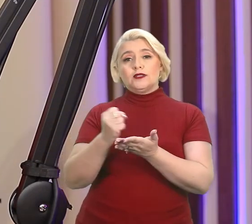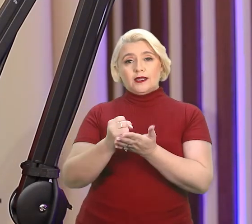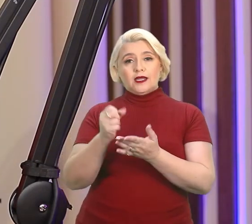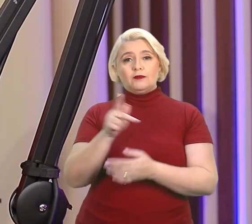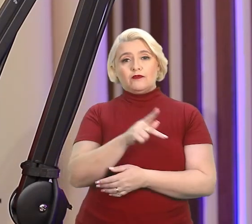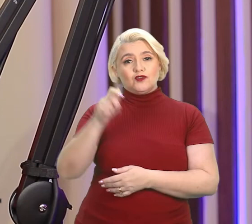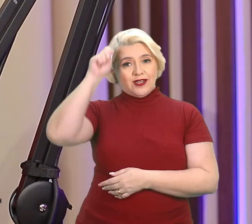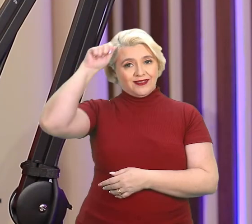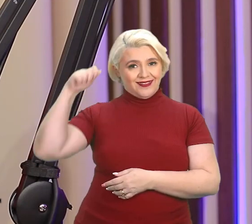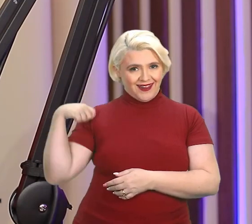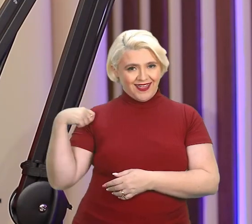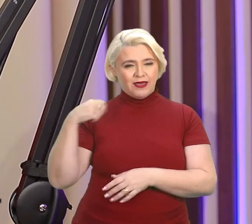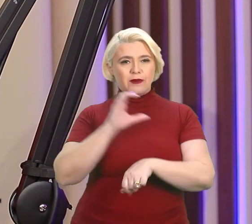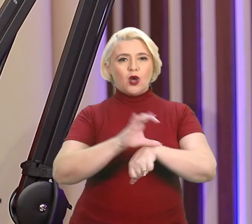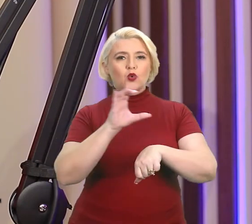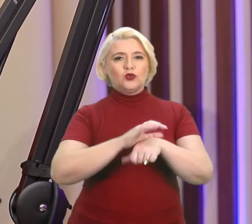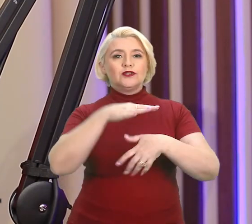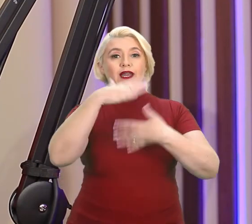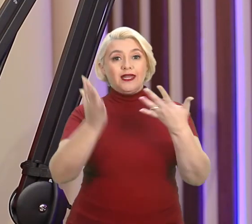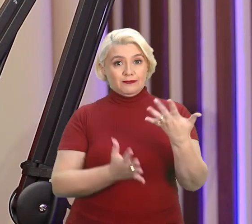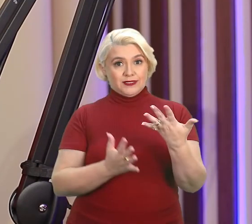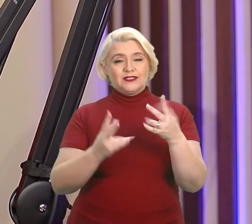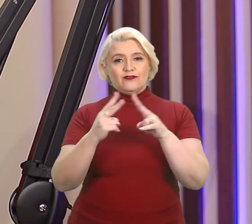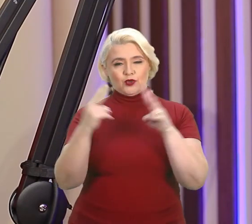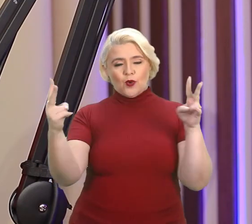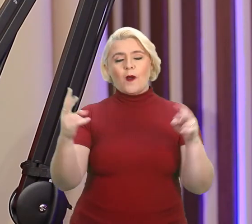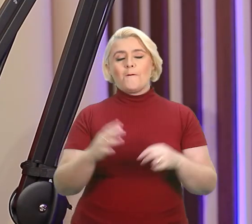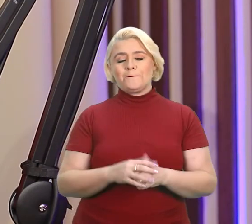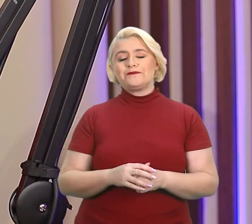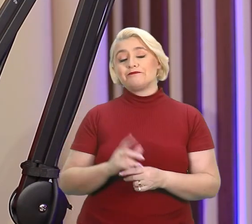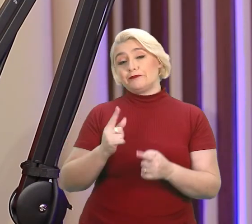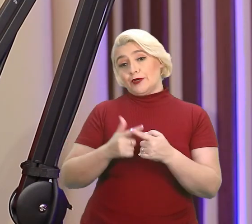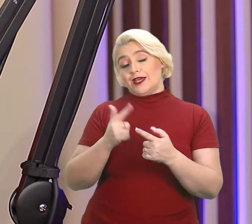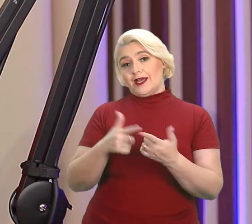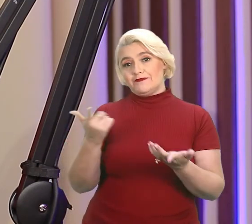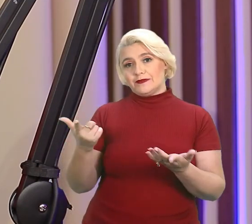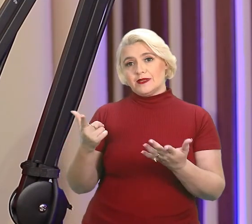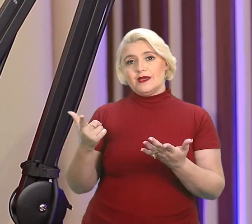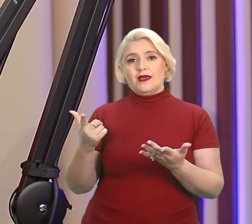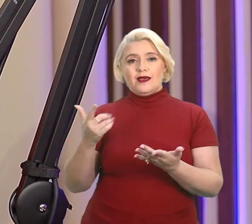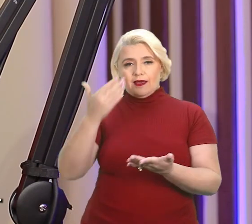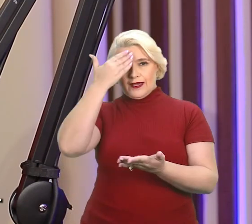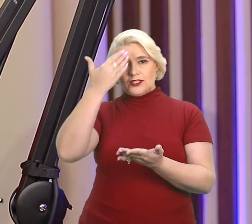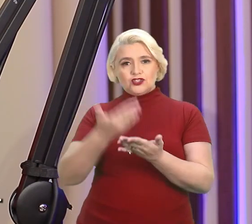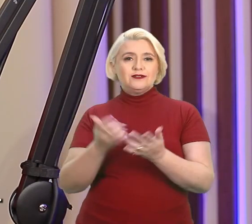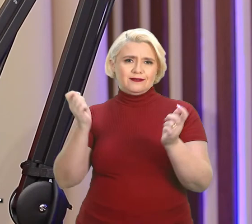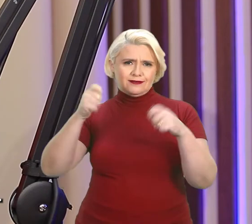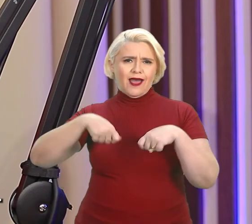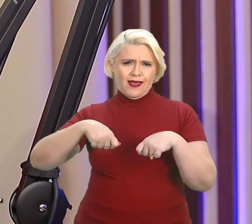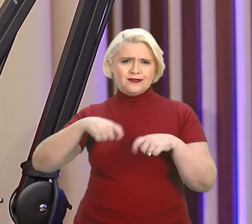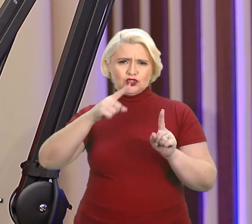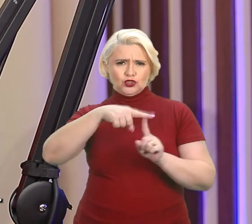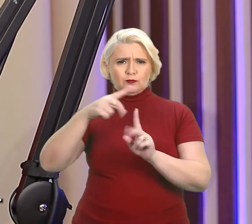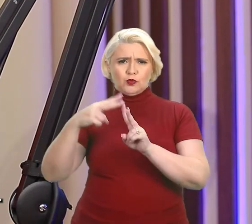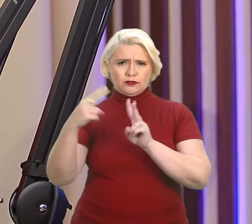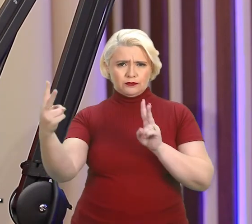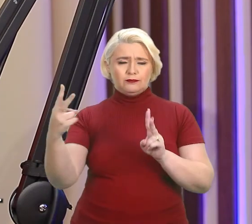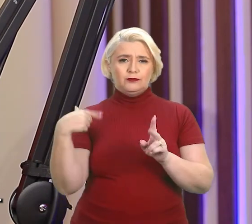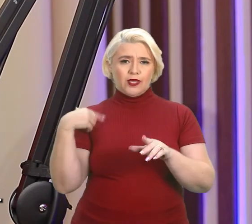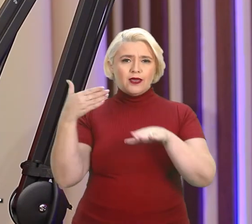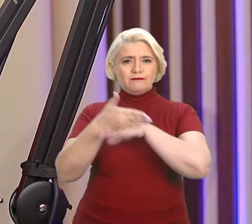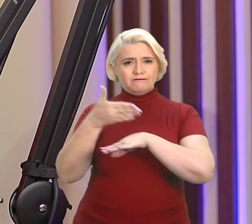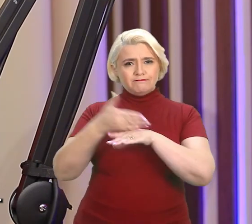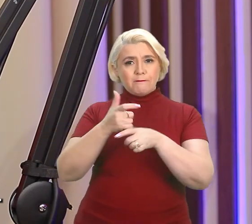Andréia para dar um curso de Libras para eles lá. E aí está sendo virtual, porque eles ainda acreditam nessa modalidade para facilitar o